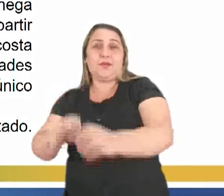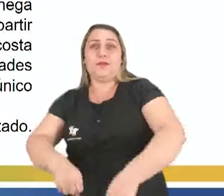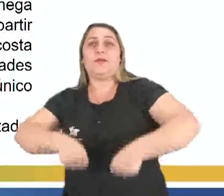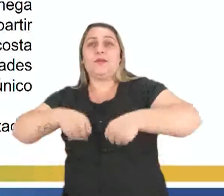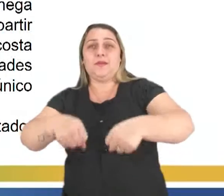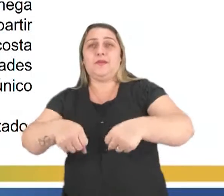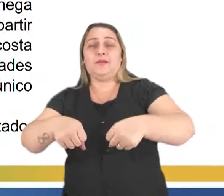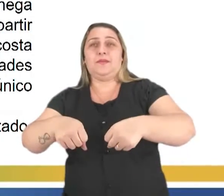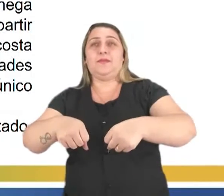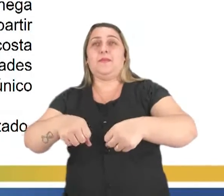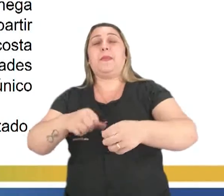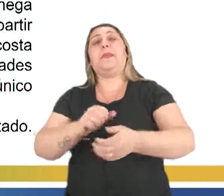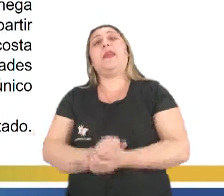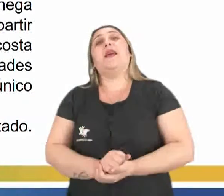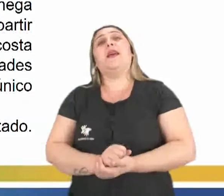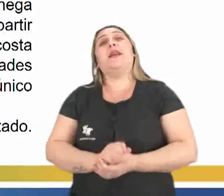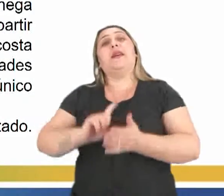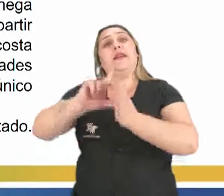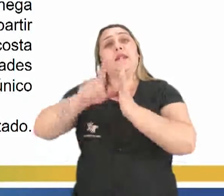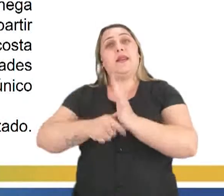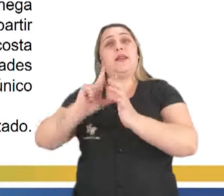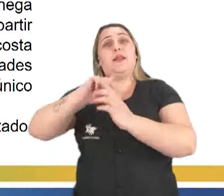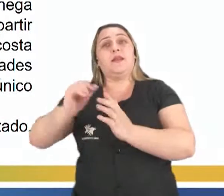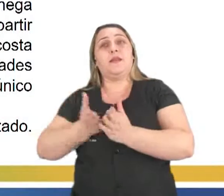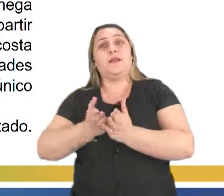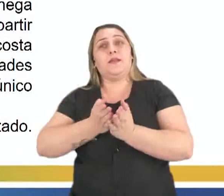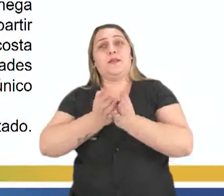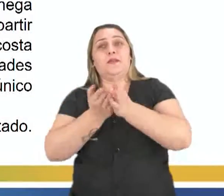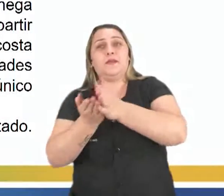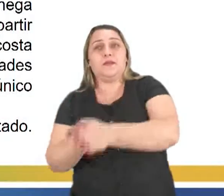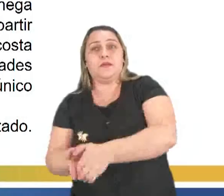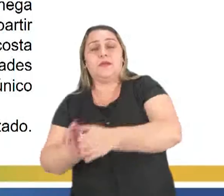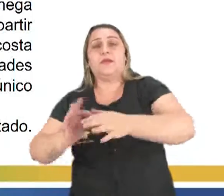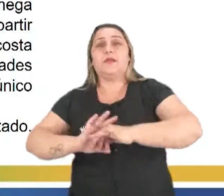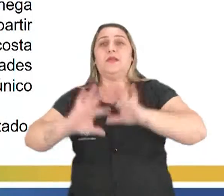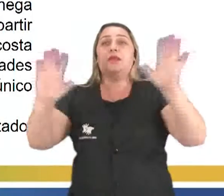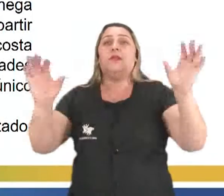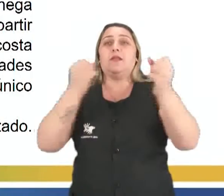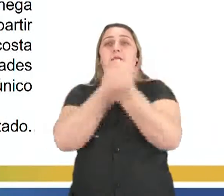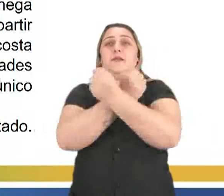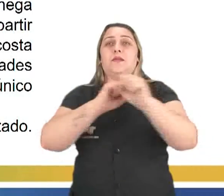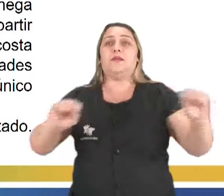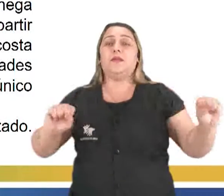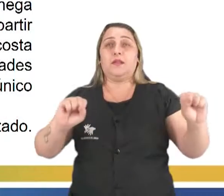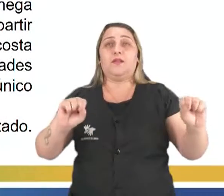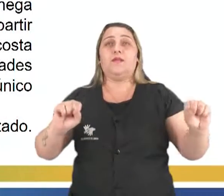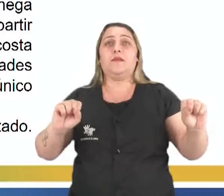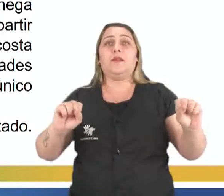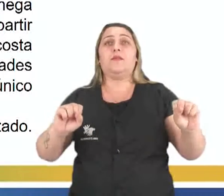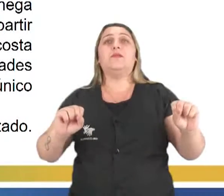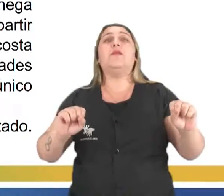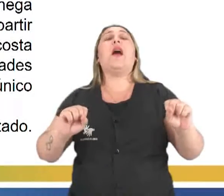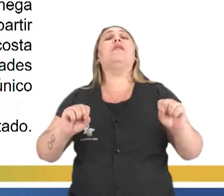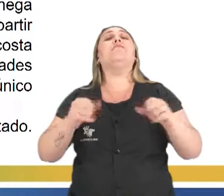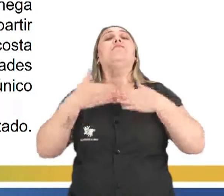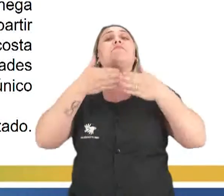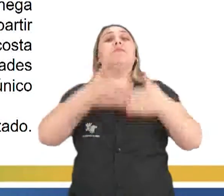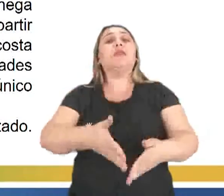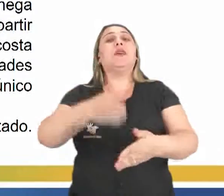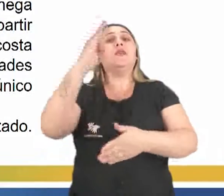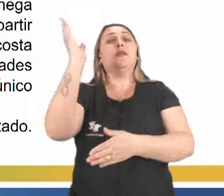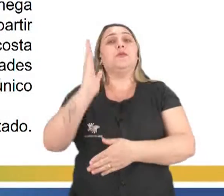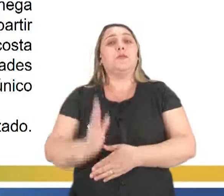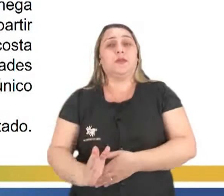lhe oferecer. Depois de escapar de um naufrágio e se libertar dos escravos, ele vai para onde? No Brasil,